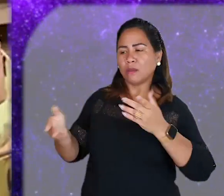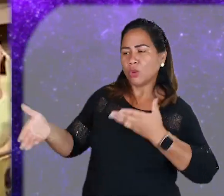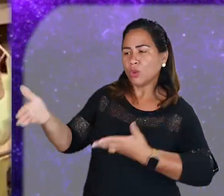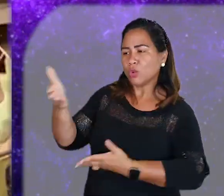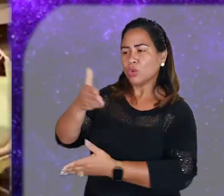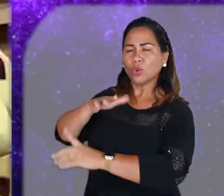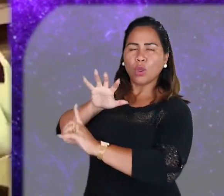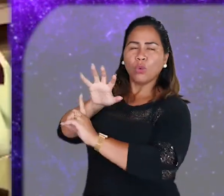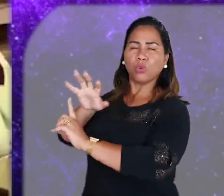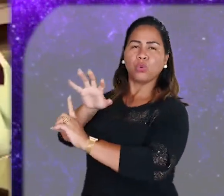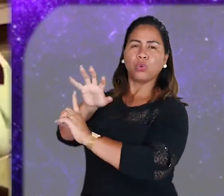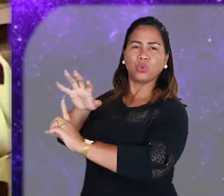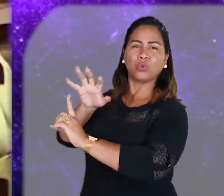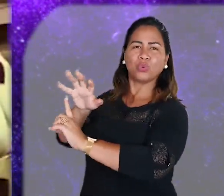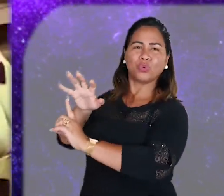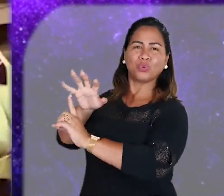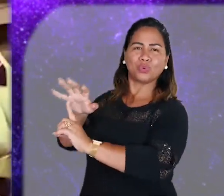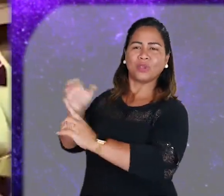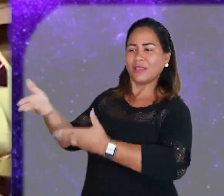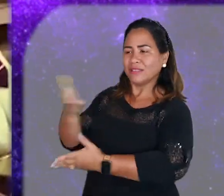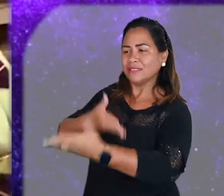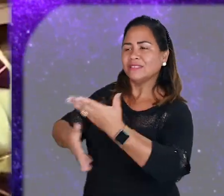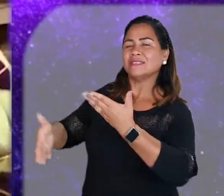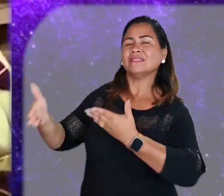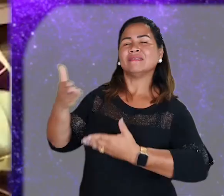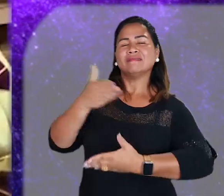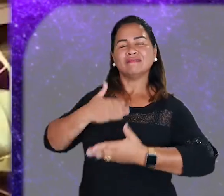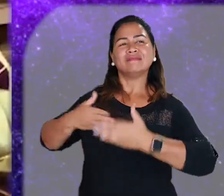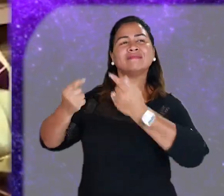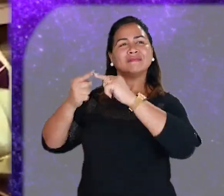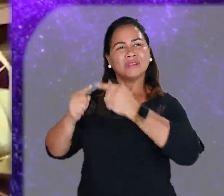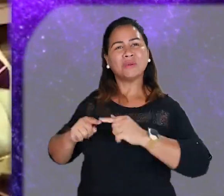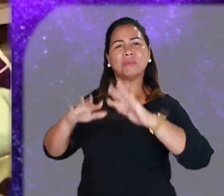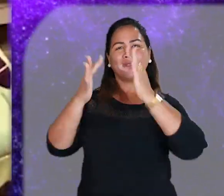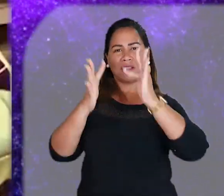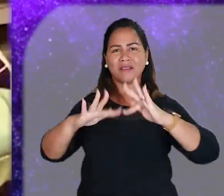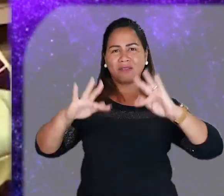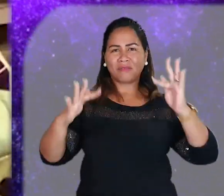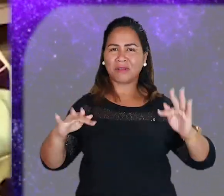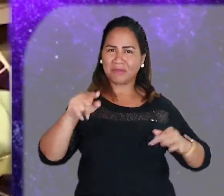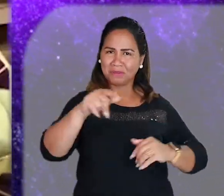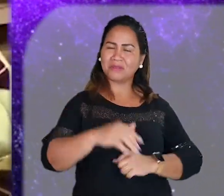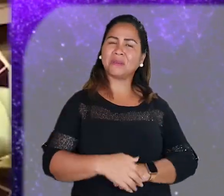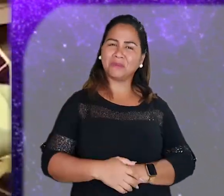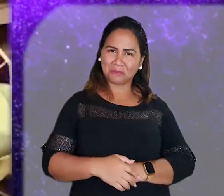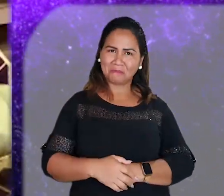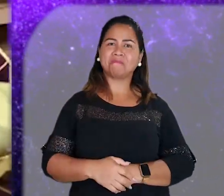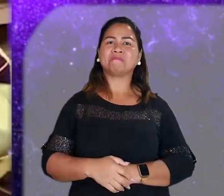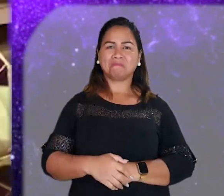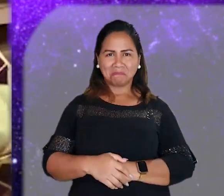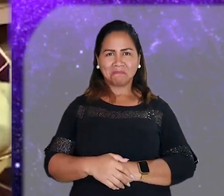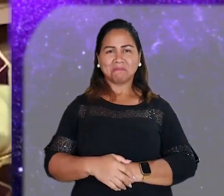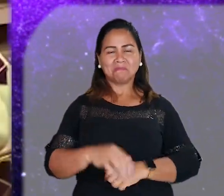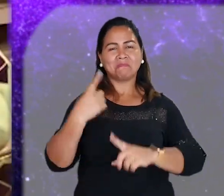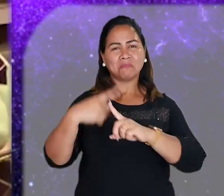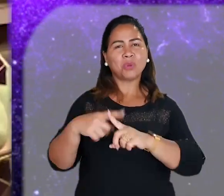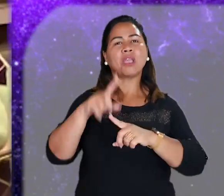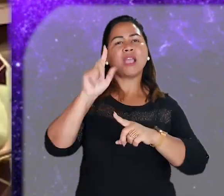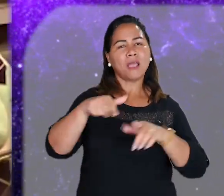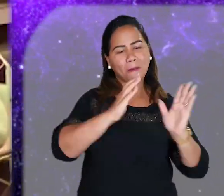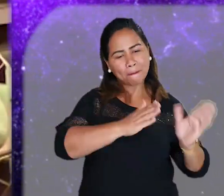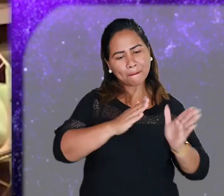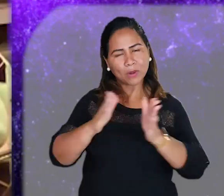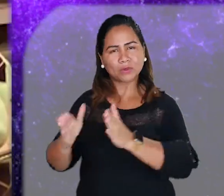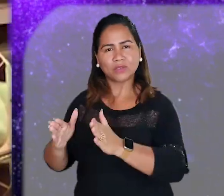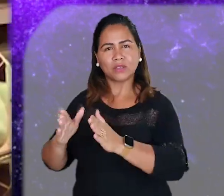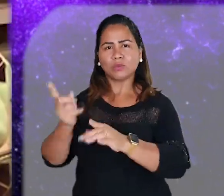não tem como ele te devolver mal humor porque está indo de você é o bom humor ele vai receber essa frequência Por que que não recebeu o primeiro segundo